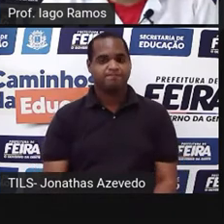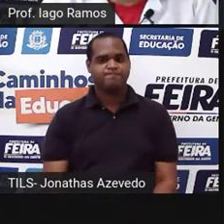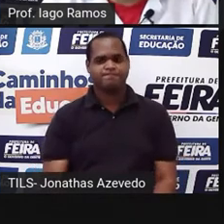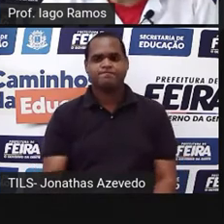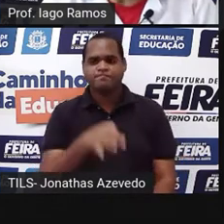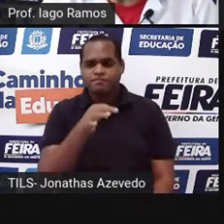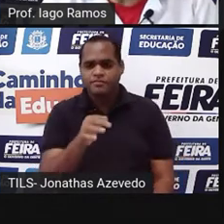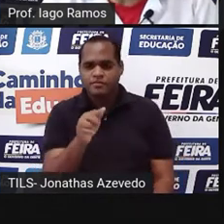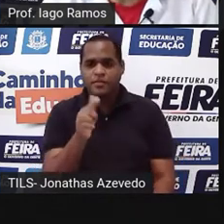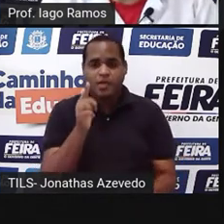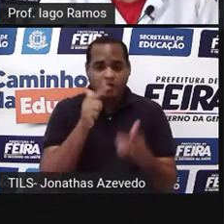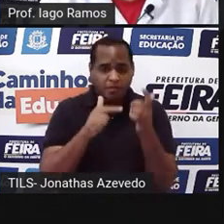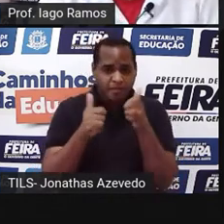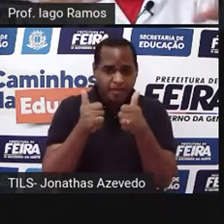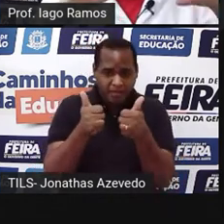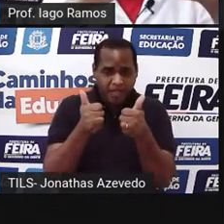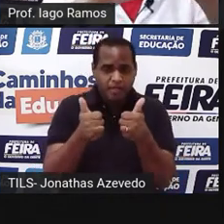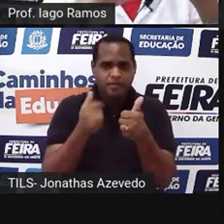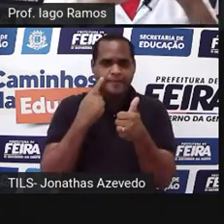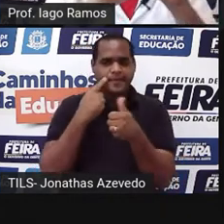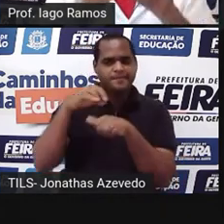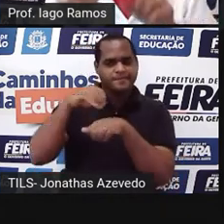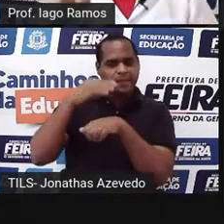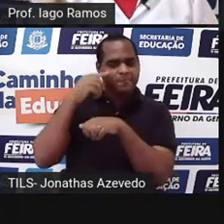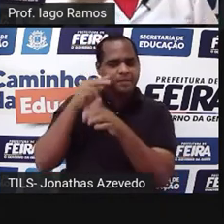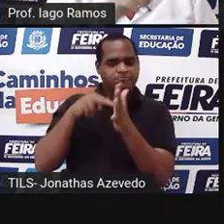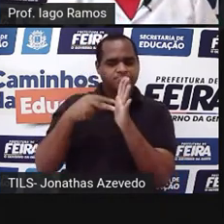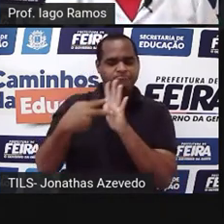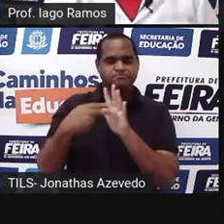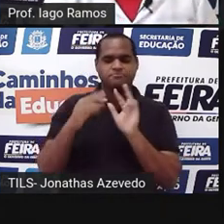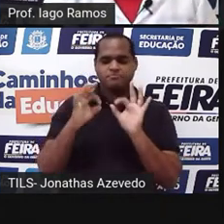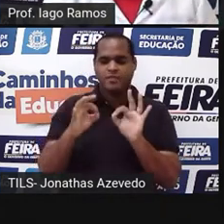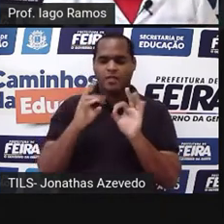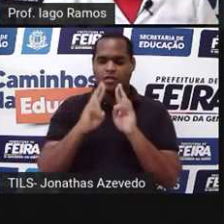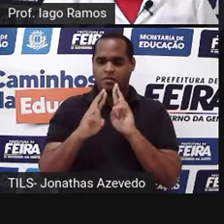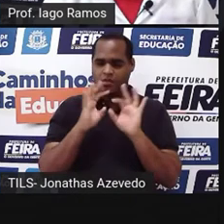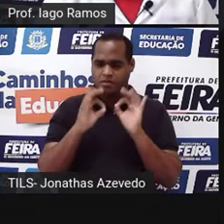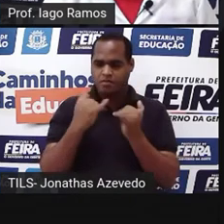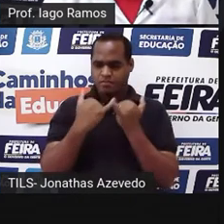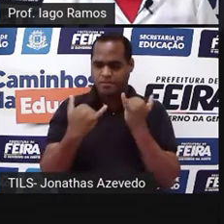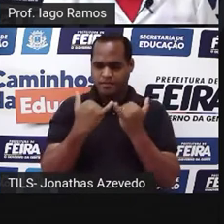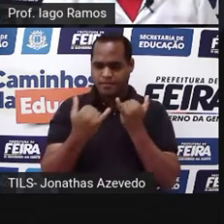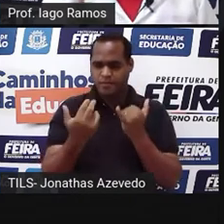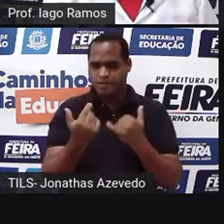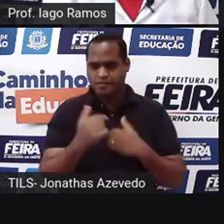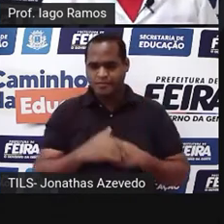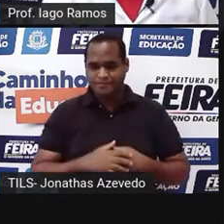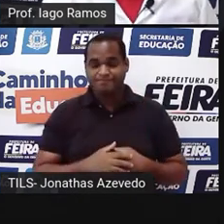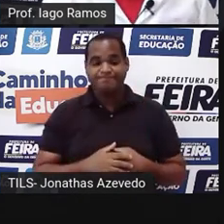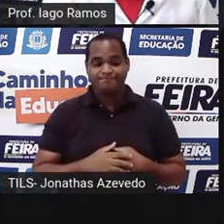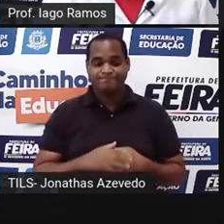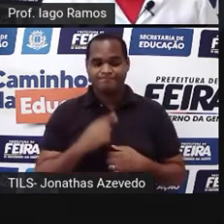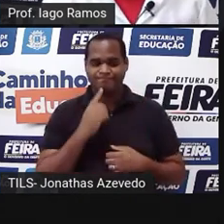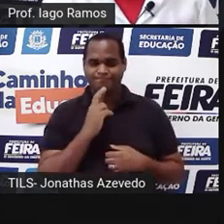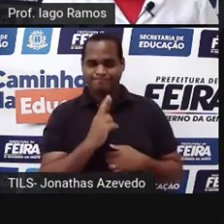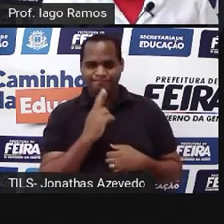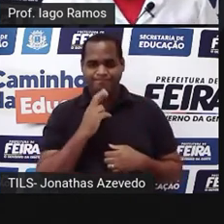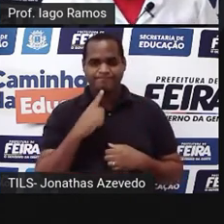Será que você conseguiu pegar aquele significado para tentar responder se são semelhantes? São